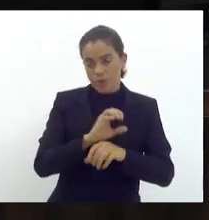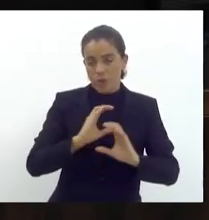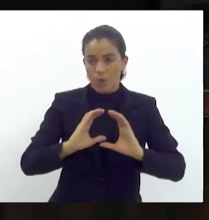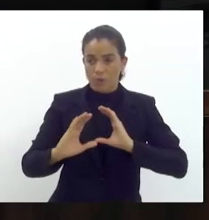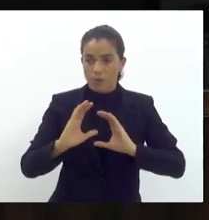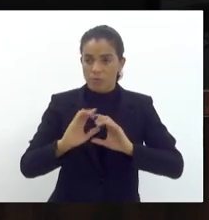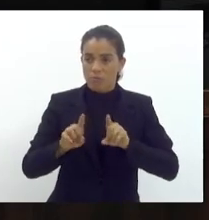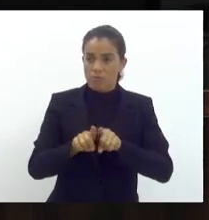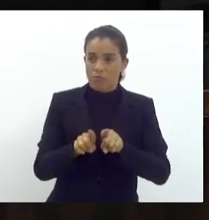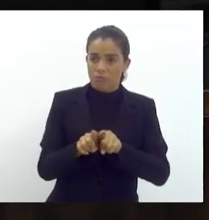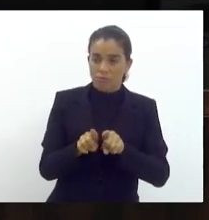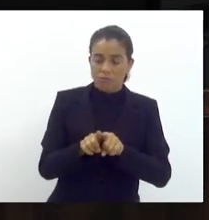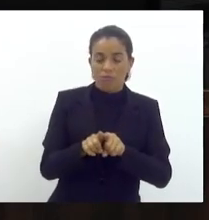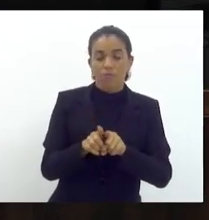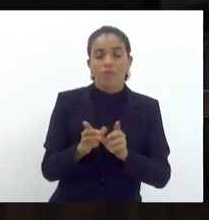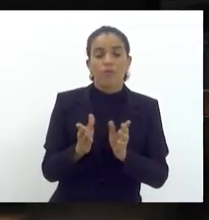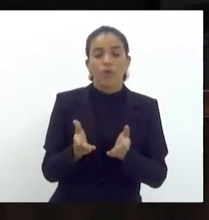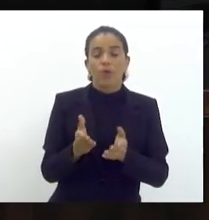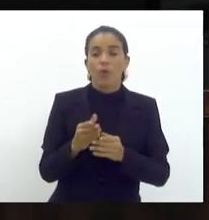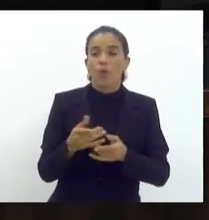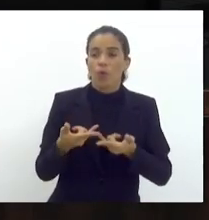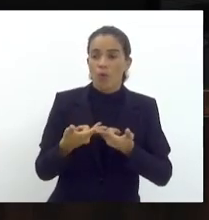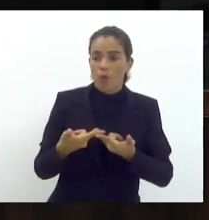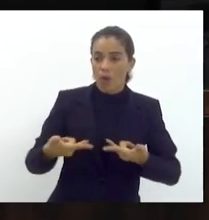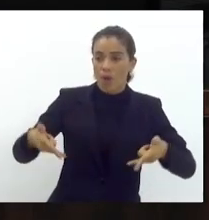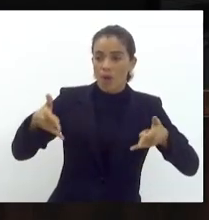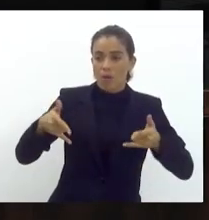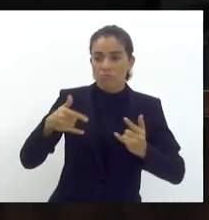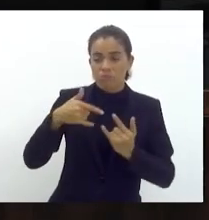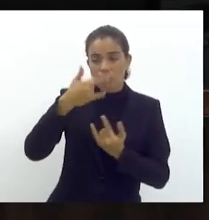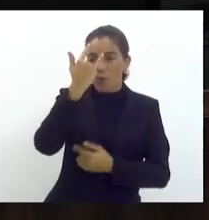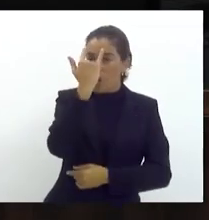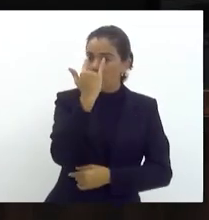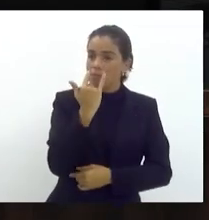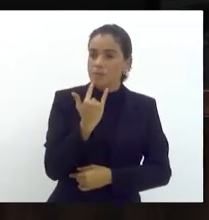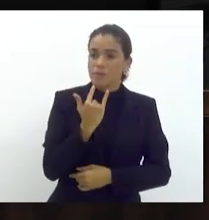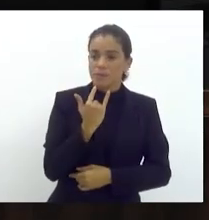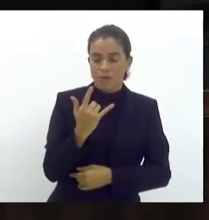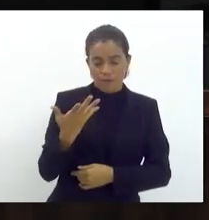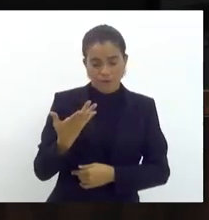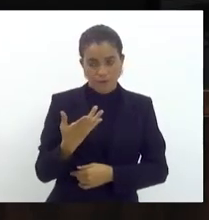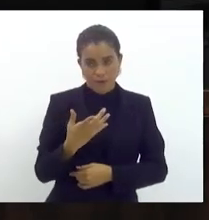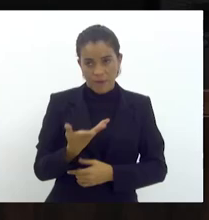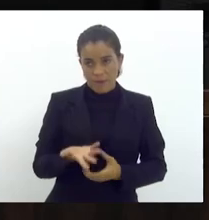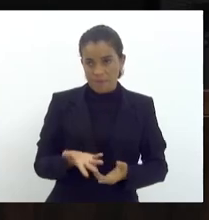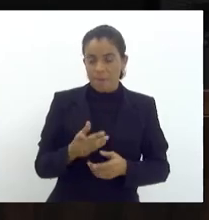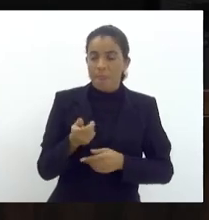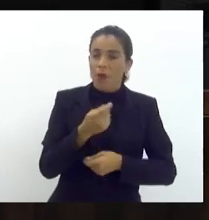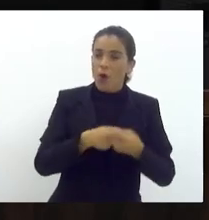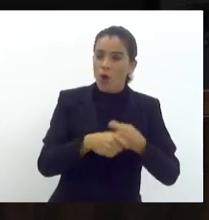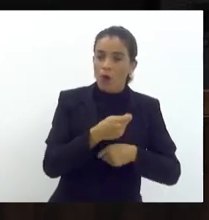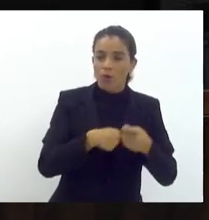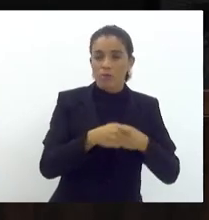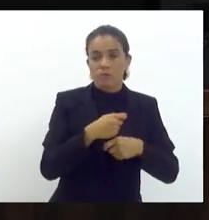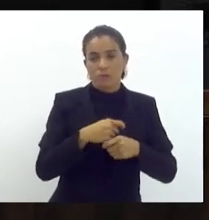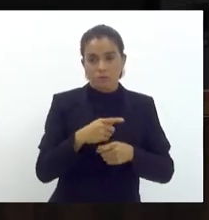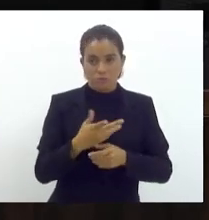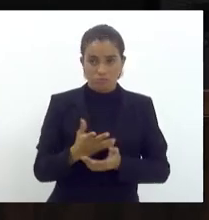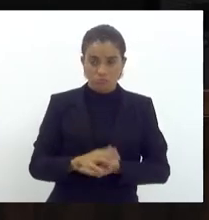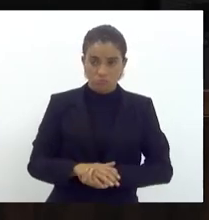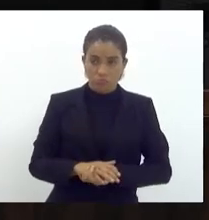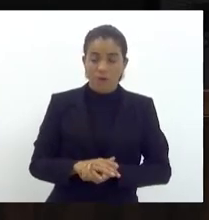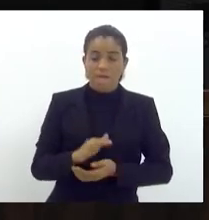nas operações realizadas com absorvente íntimos destinados a órgãos da administração pública direta e indireta